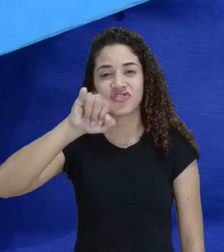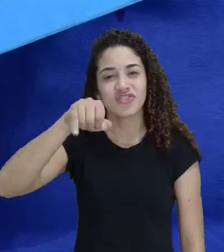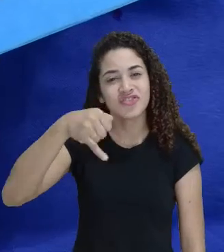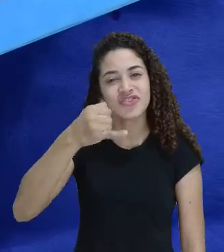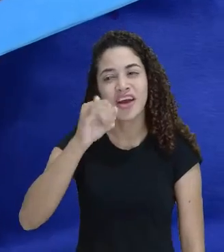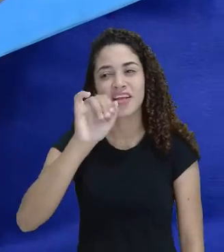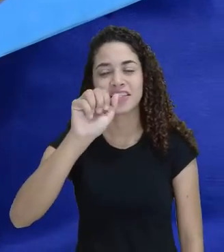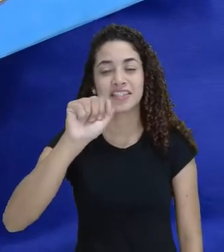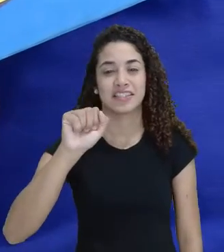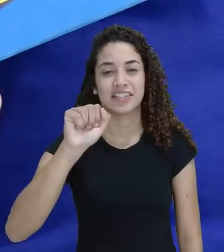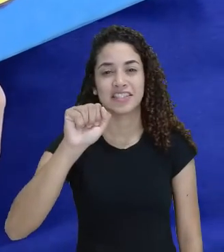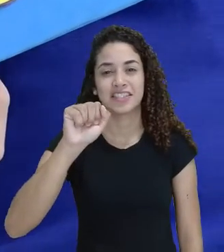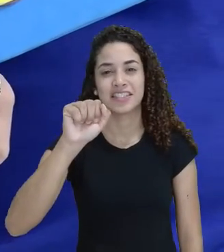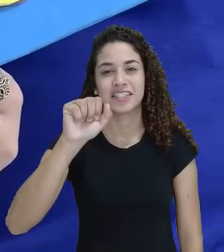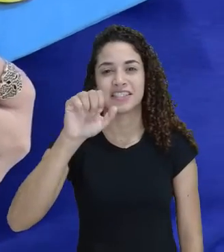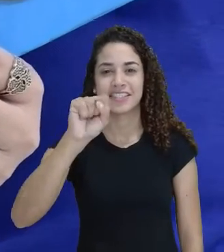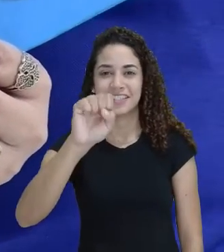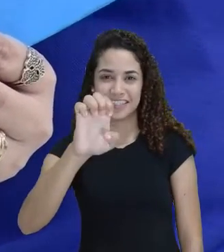Já.